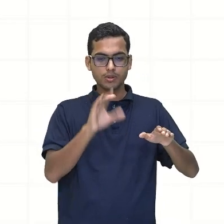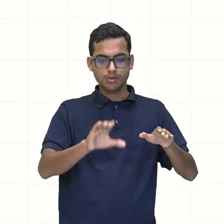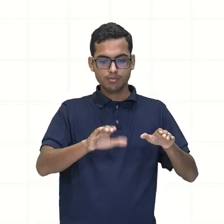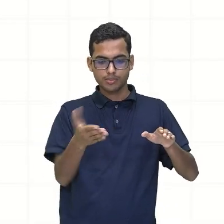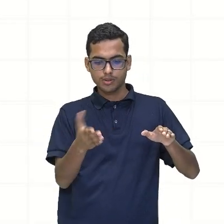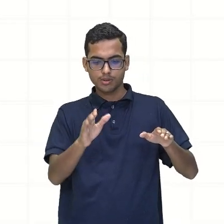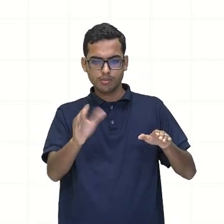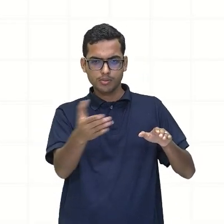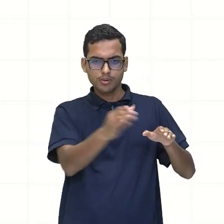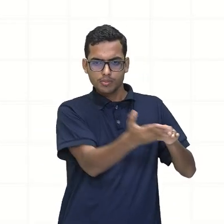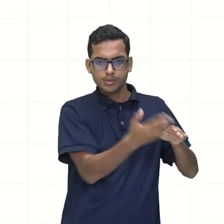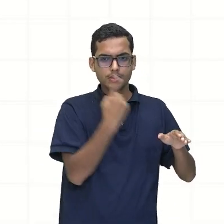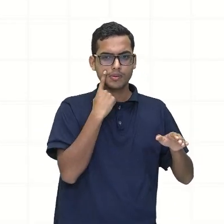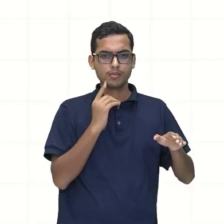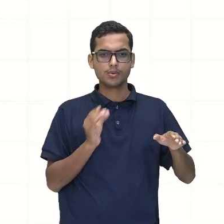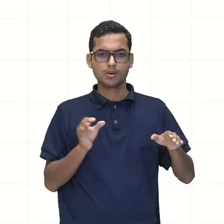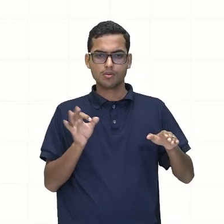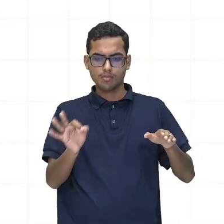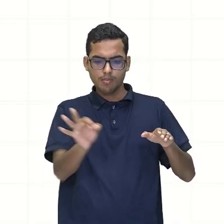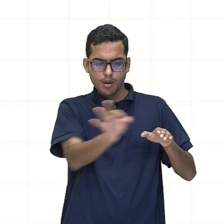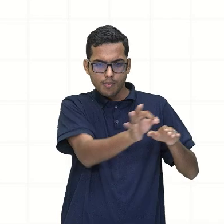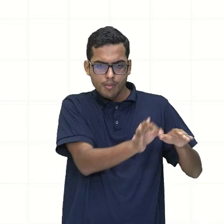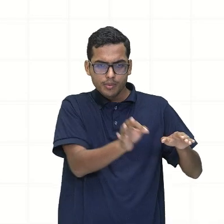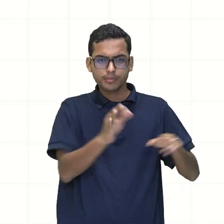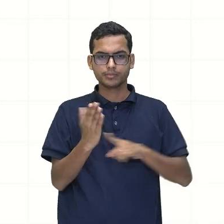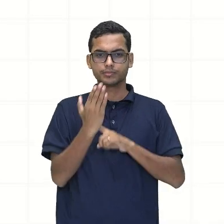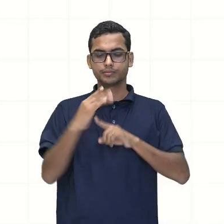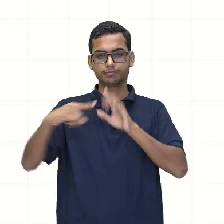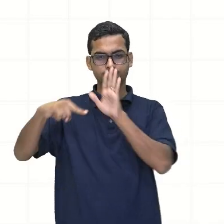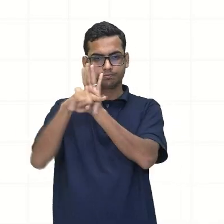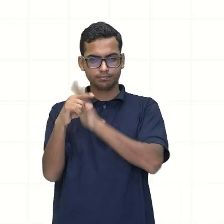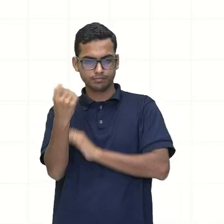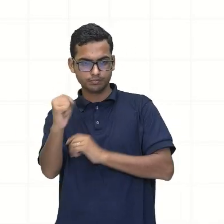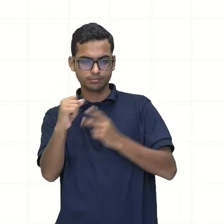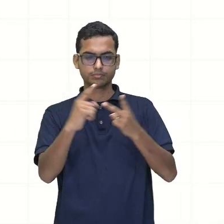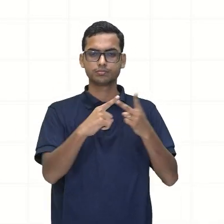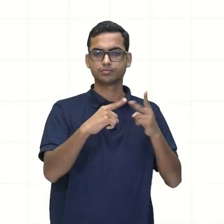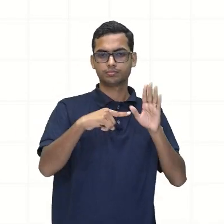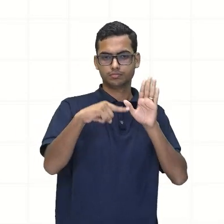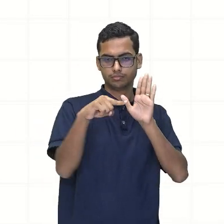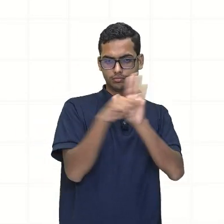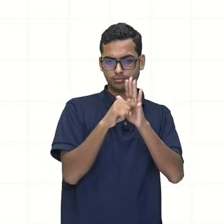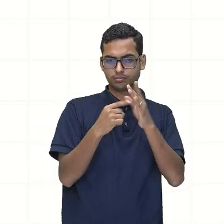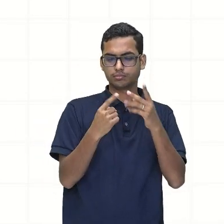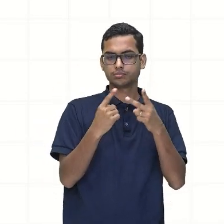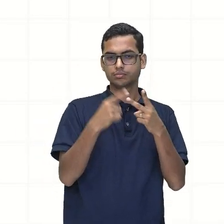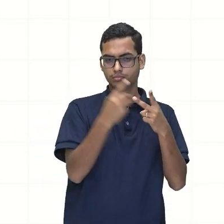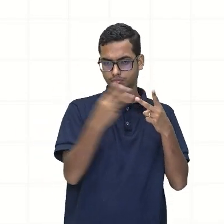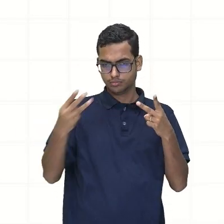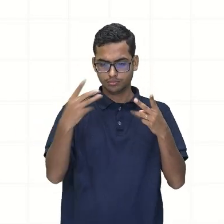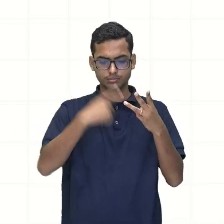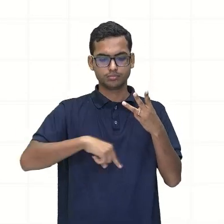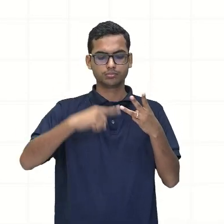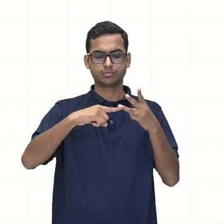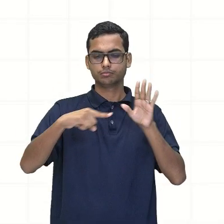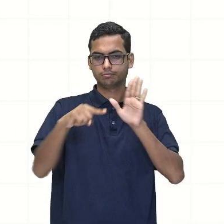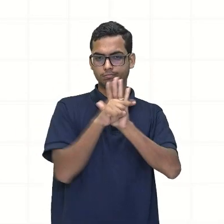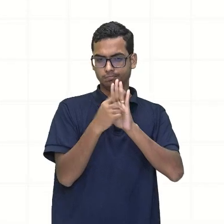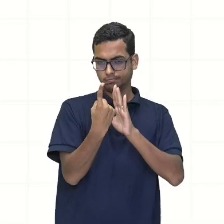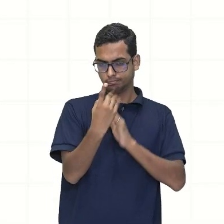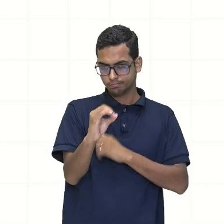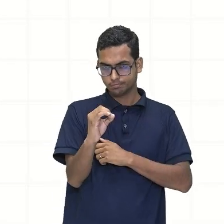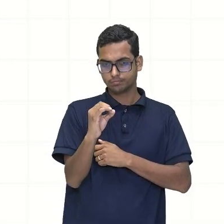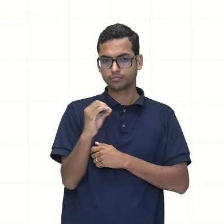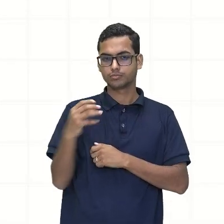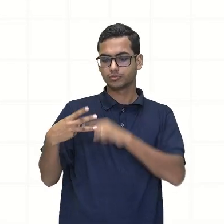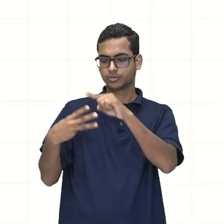que vale menos 8 e uma ficha que vale menos 10. Ou seja, temos 3 valores